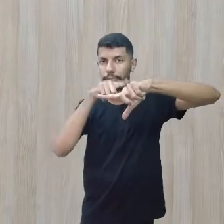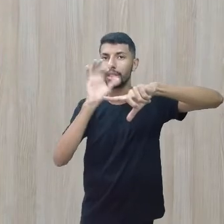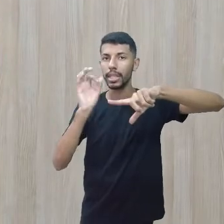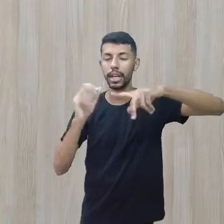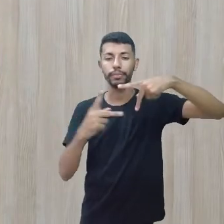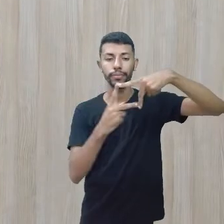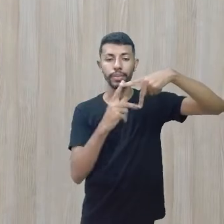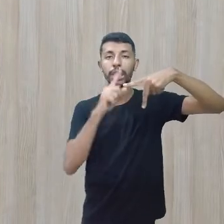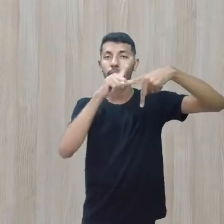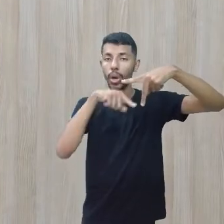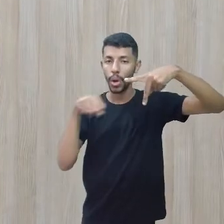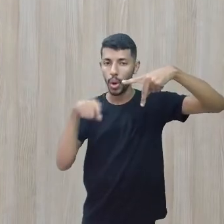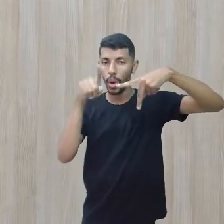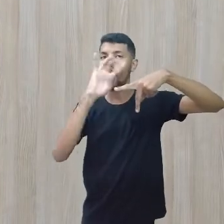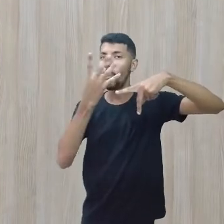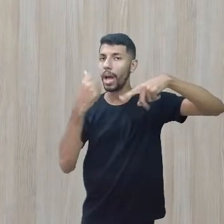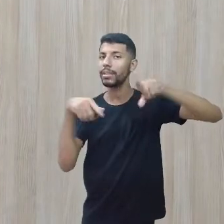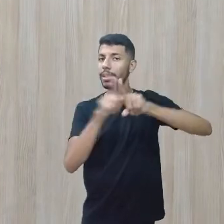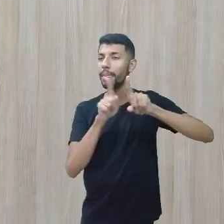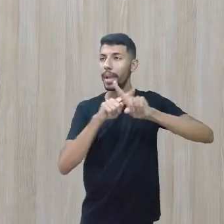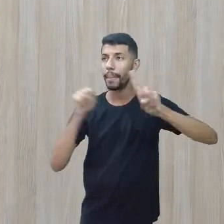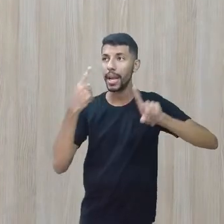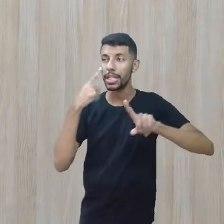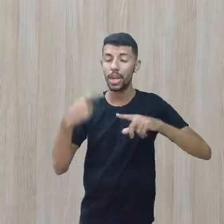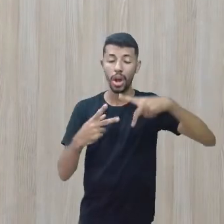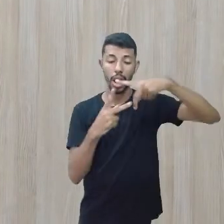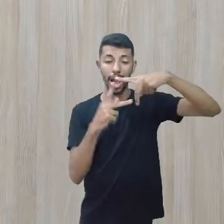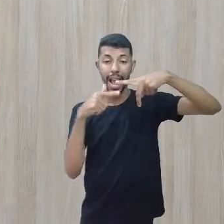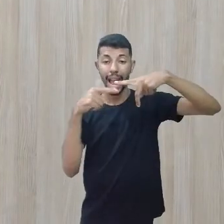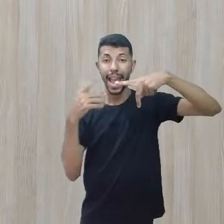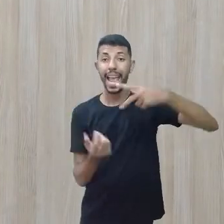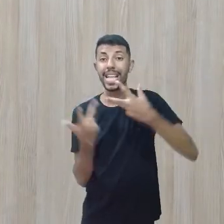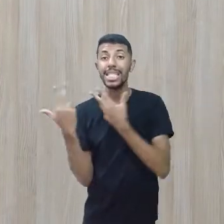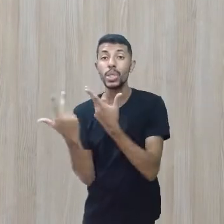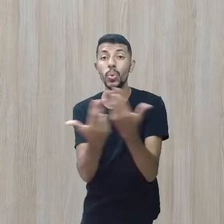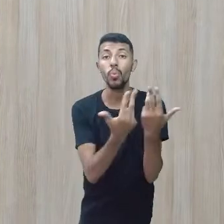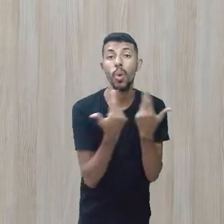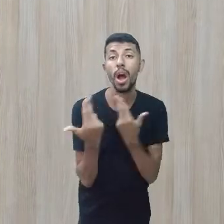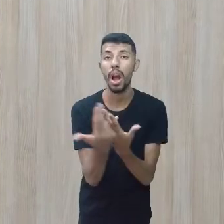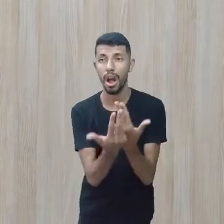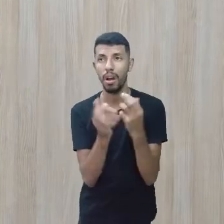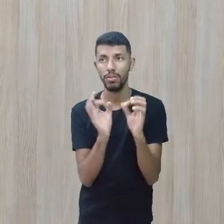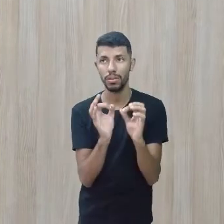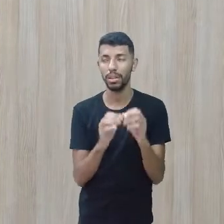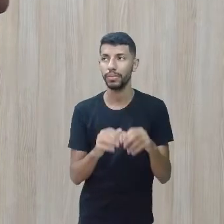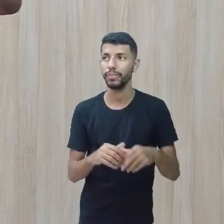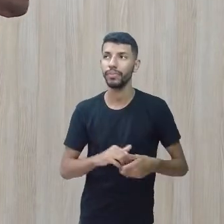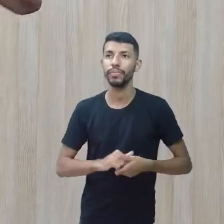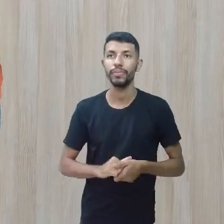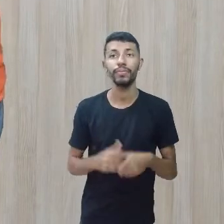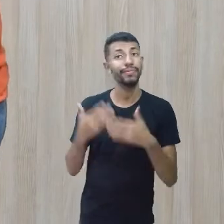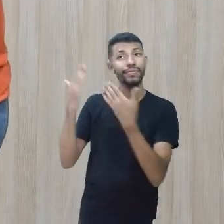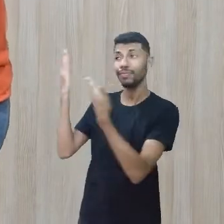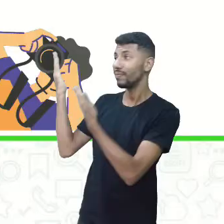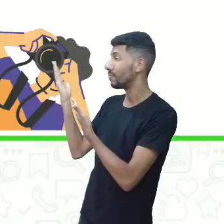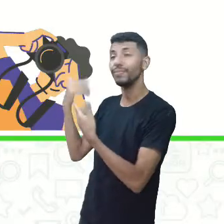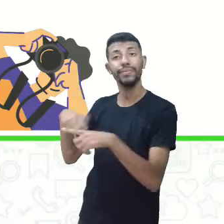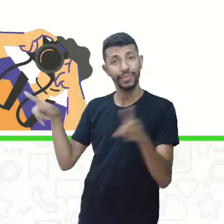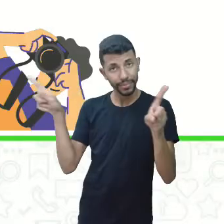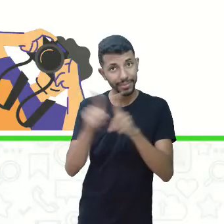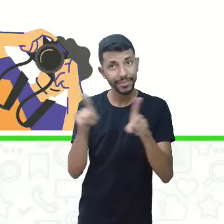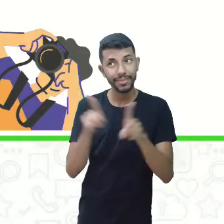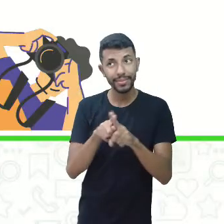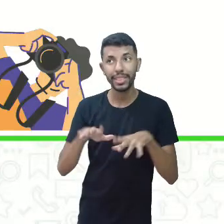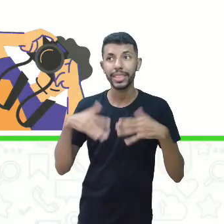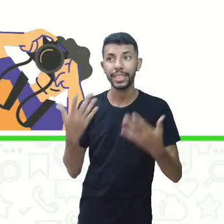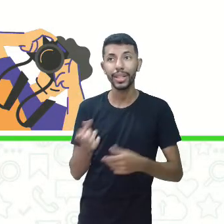medidas idênticas. Então, se eu coloco só 4 aqui, eu estou dizendo que todas as medidas têm 4. A mesma coisa aí, eu estou dizendo que cada lado